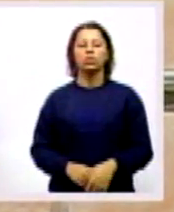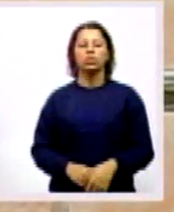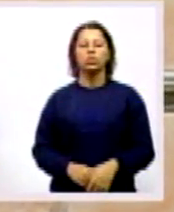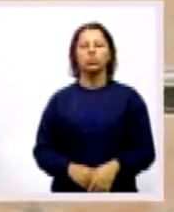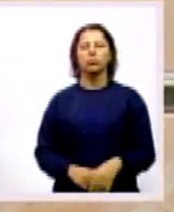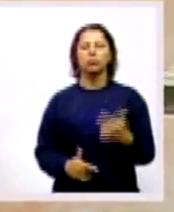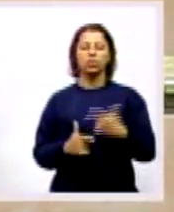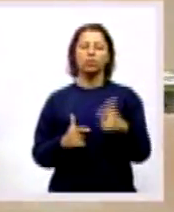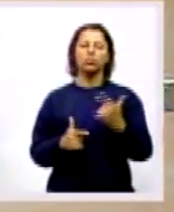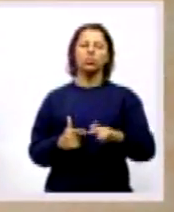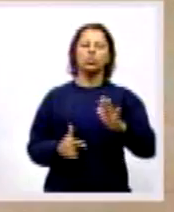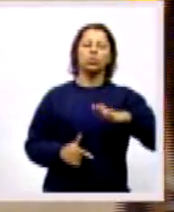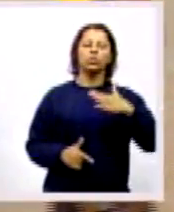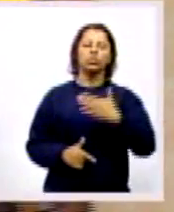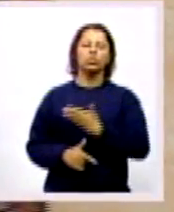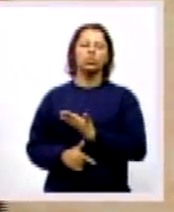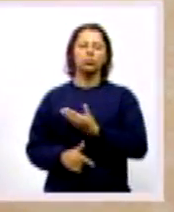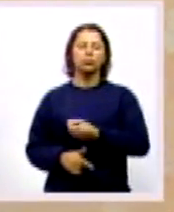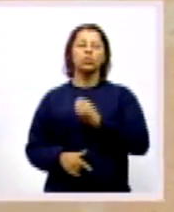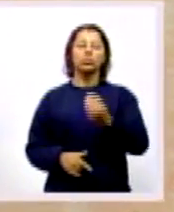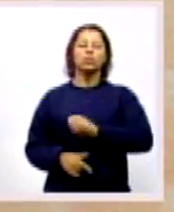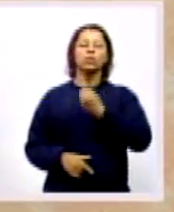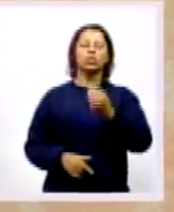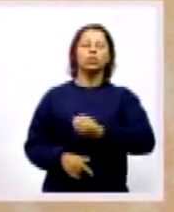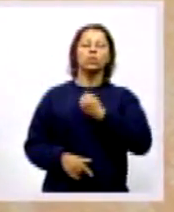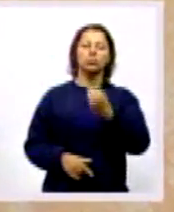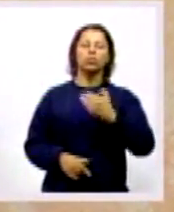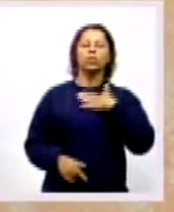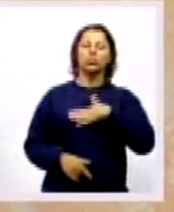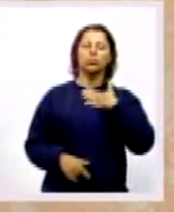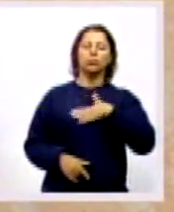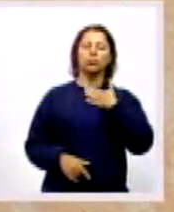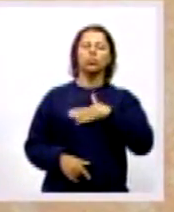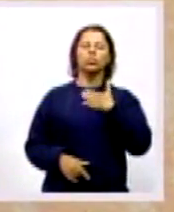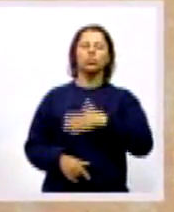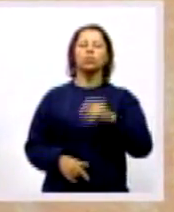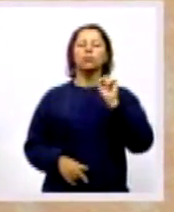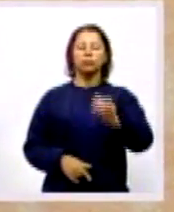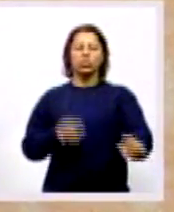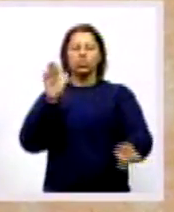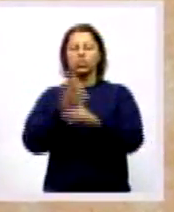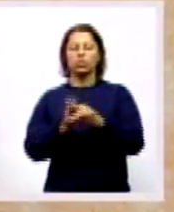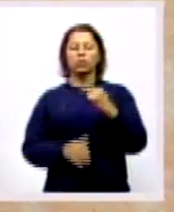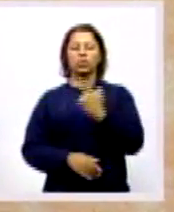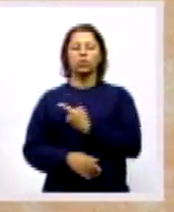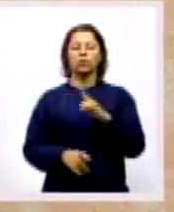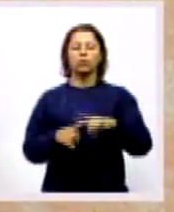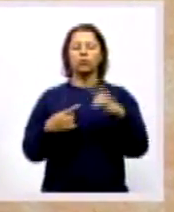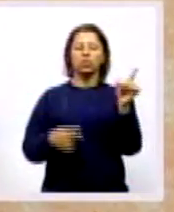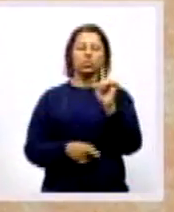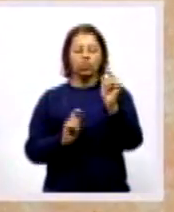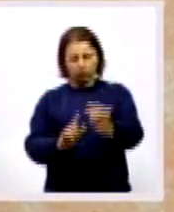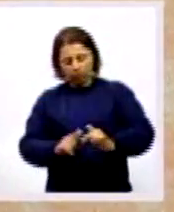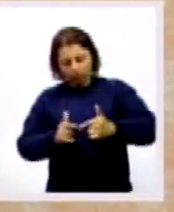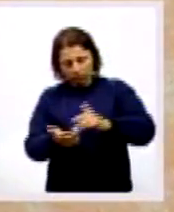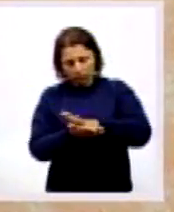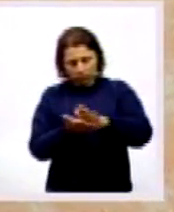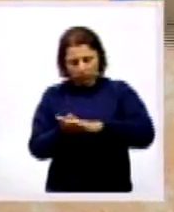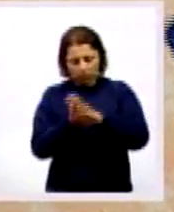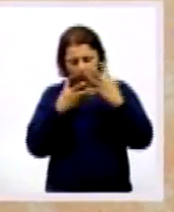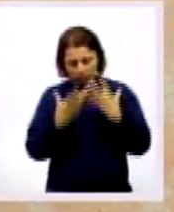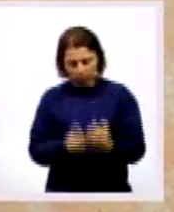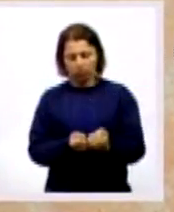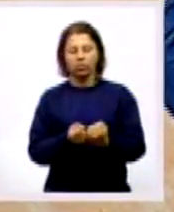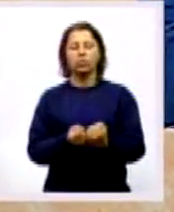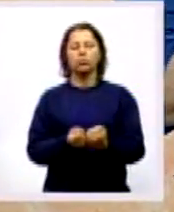O problema é quando nós passamos uma vida inteira apreciando a propriedade que já é nossa, mas não nos esforçamos para tomar posse